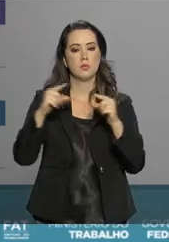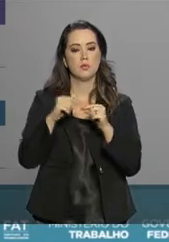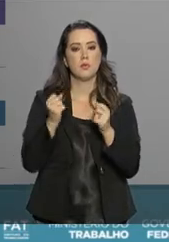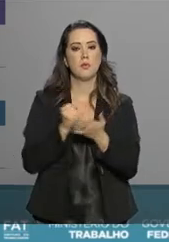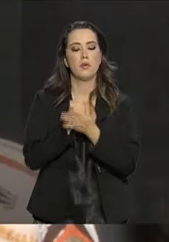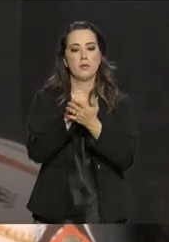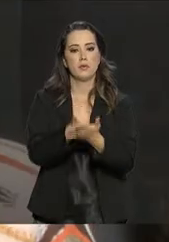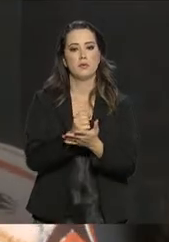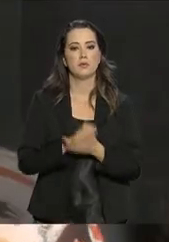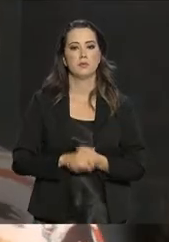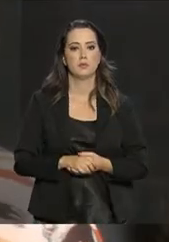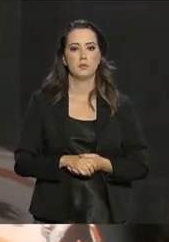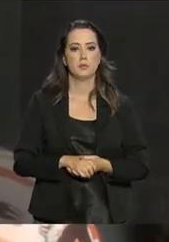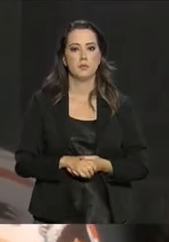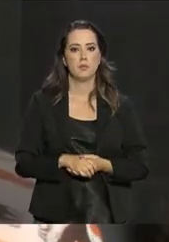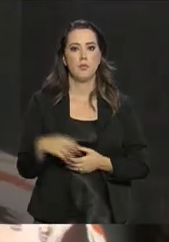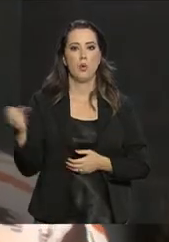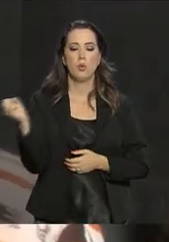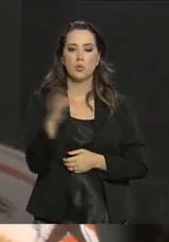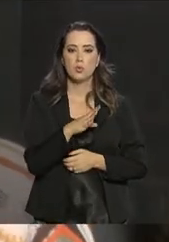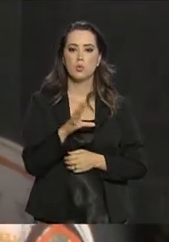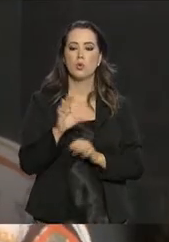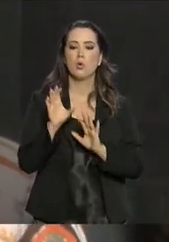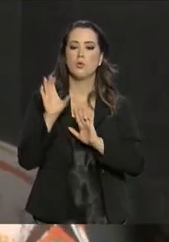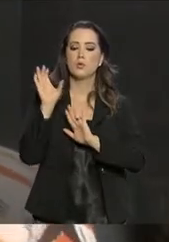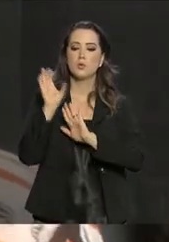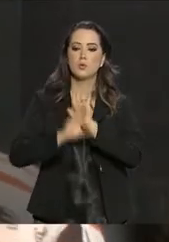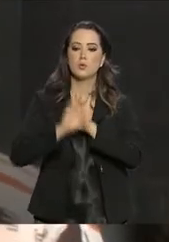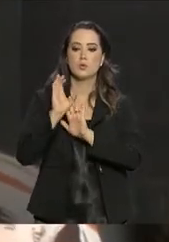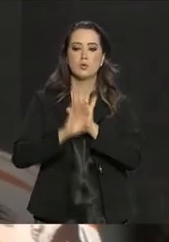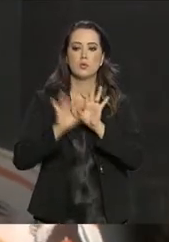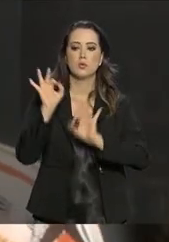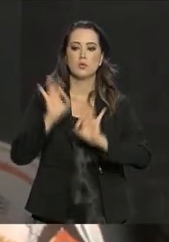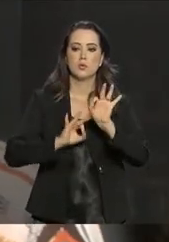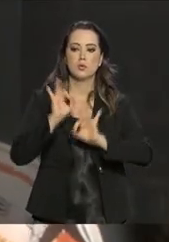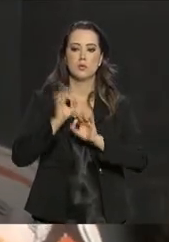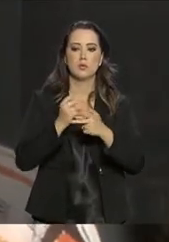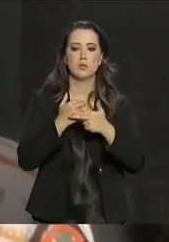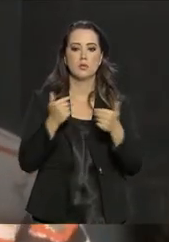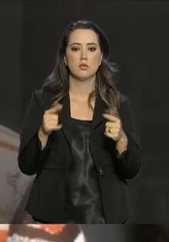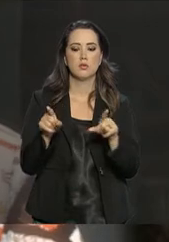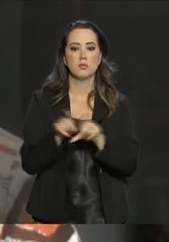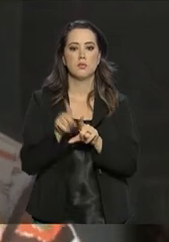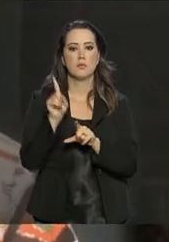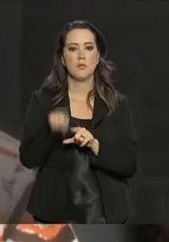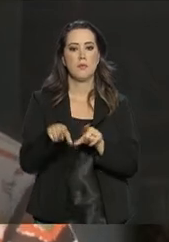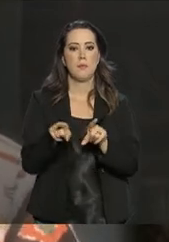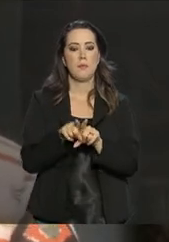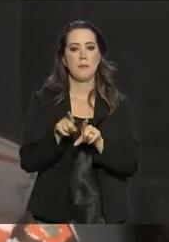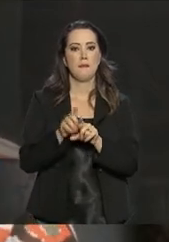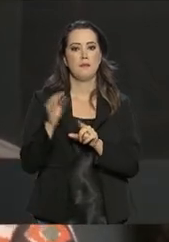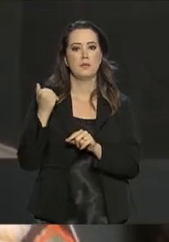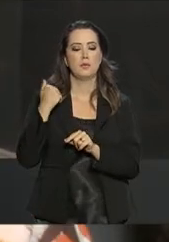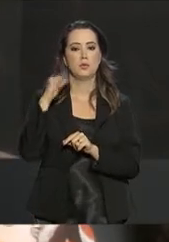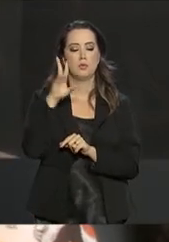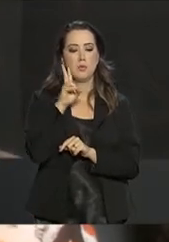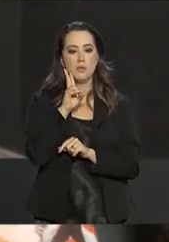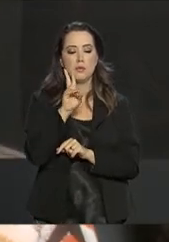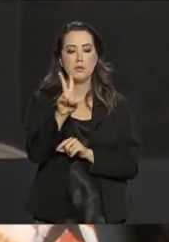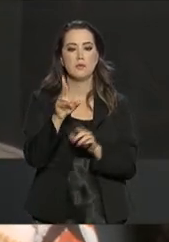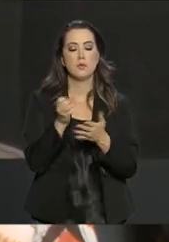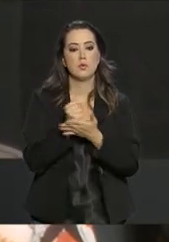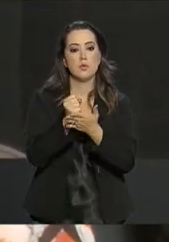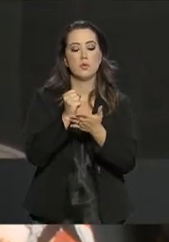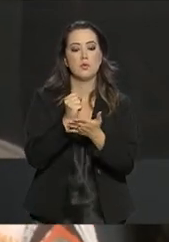certificados novos cursos lançados ele tem estratégias de game ficar são eles têm mais vídeos